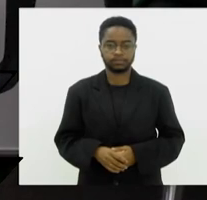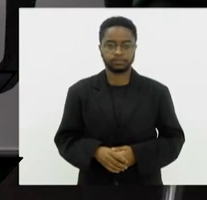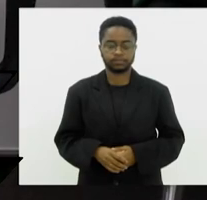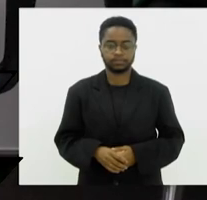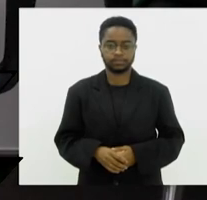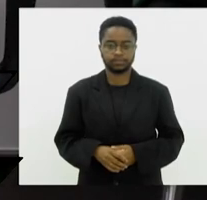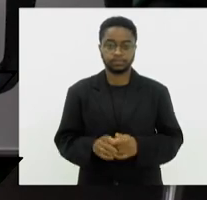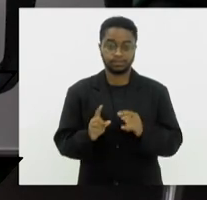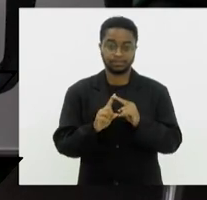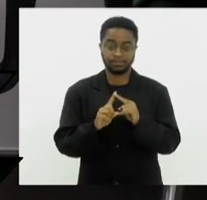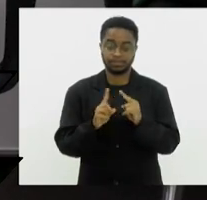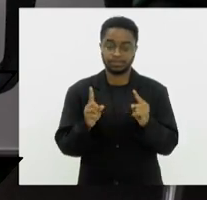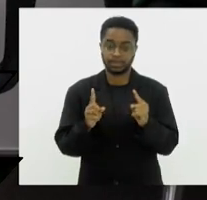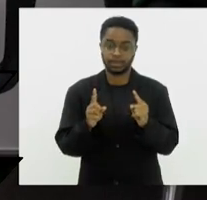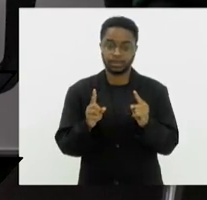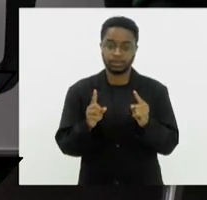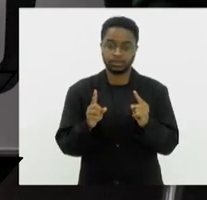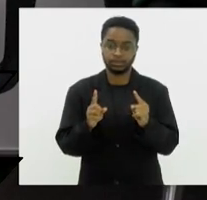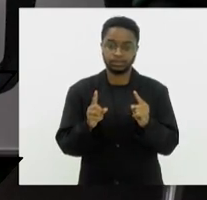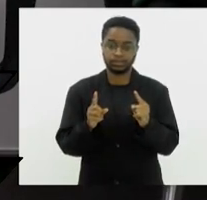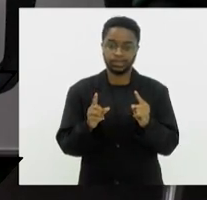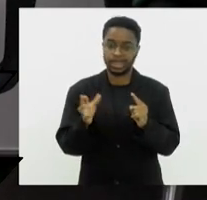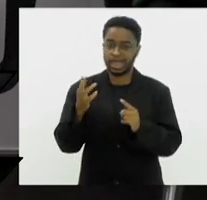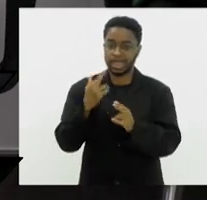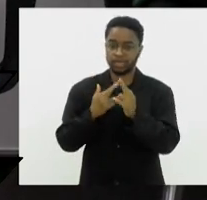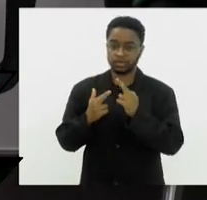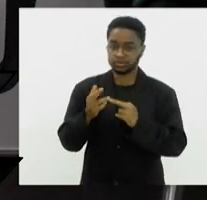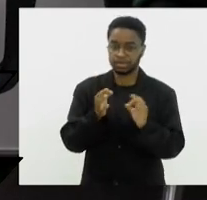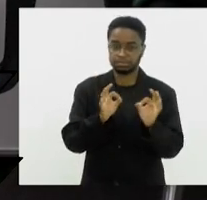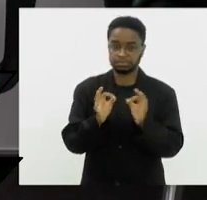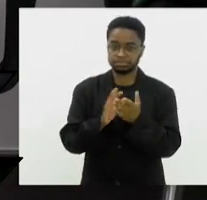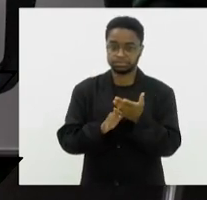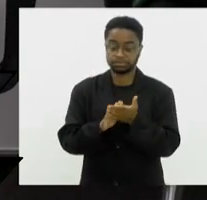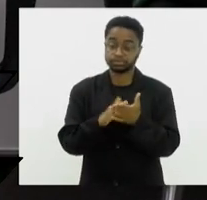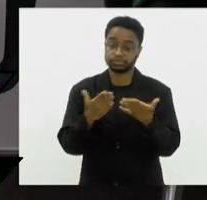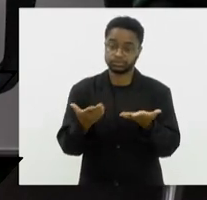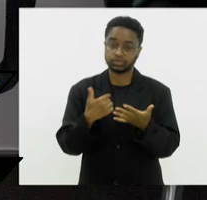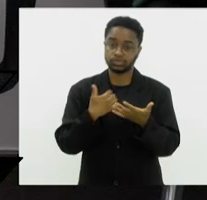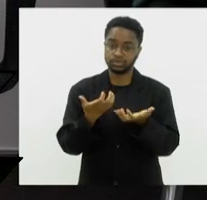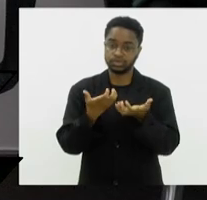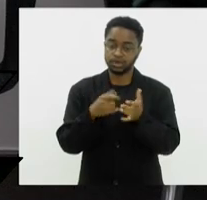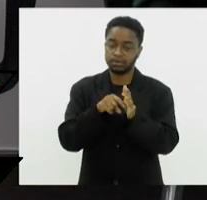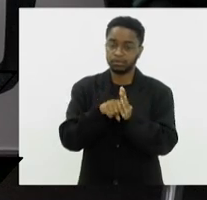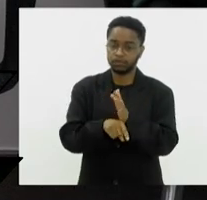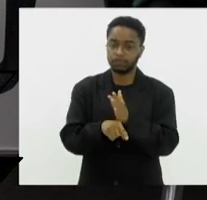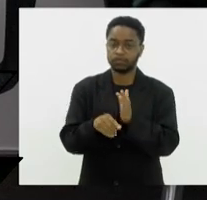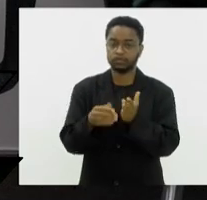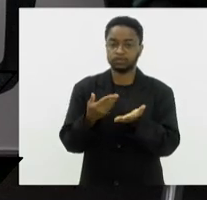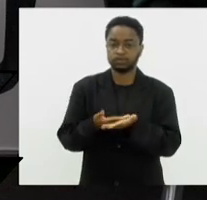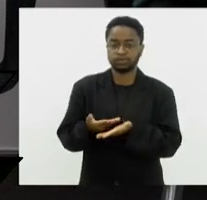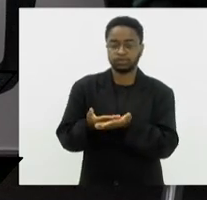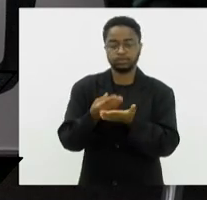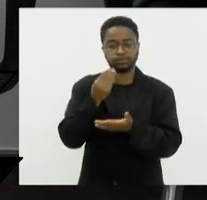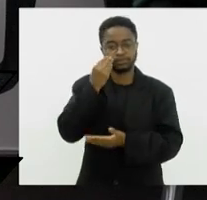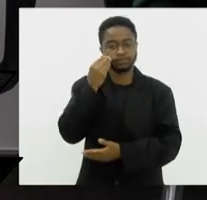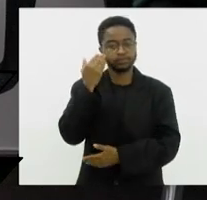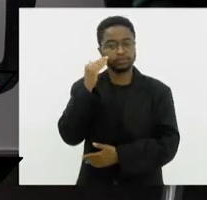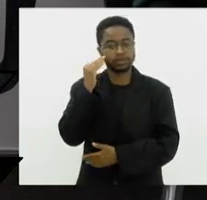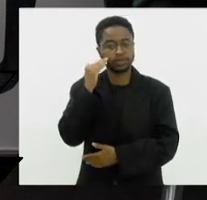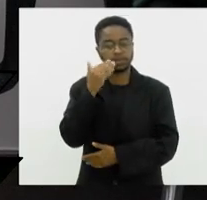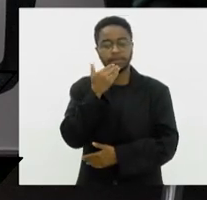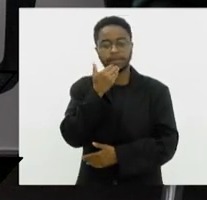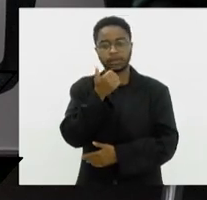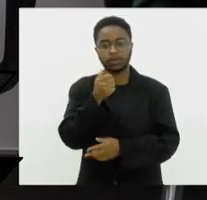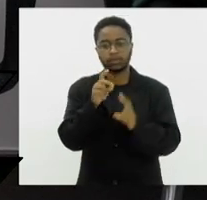Mas que não tem também trazido resultado concreto. Então, eu queria me aprofundar um pouco mais sobre